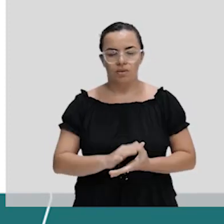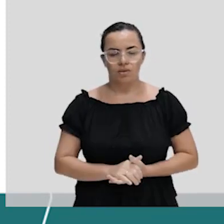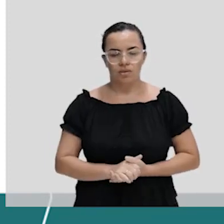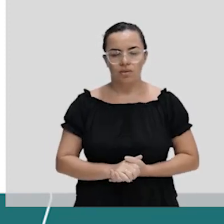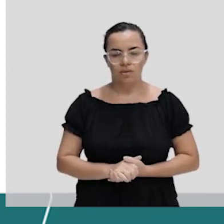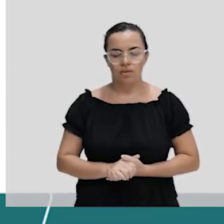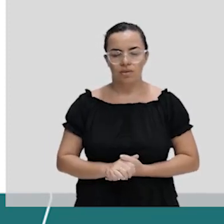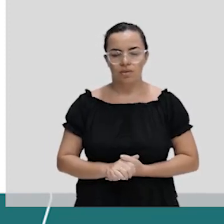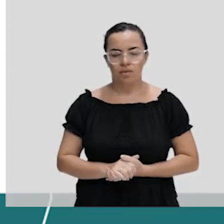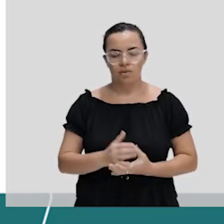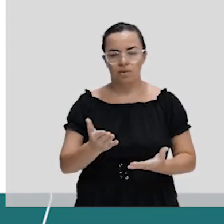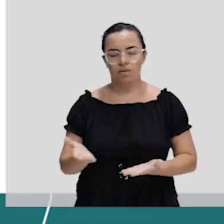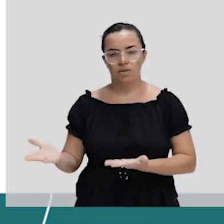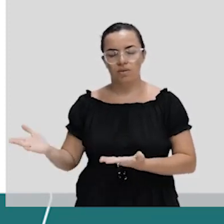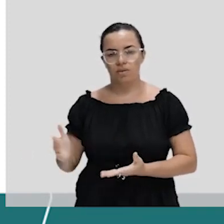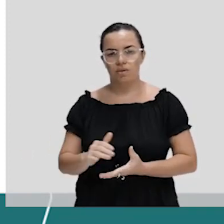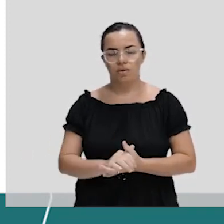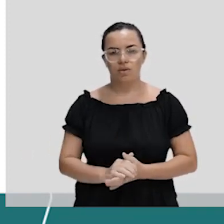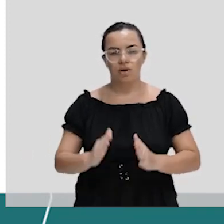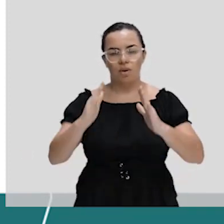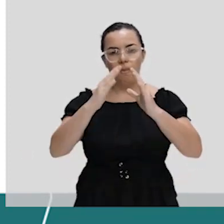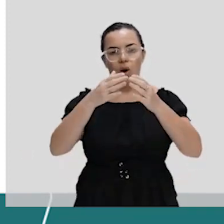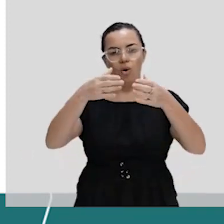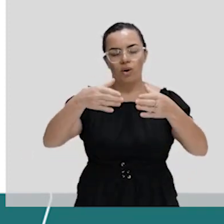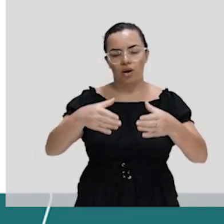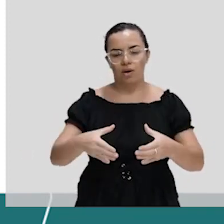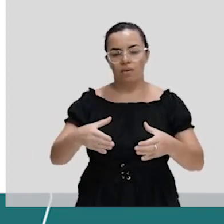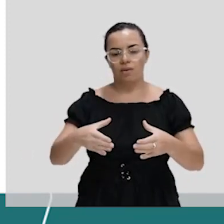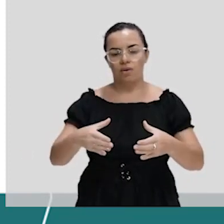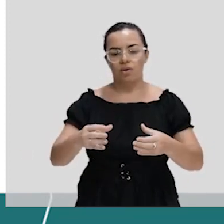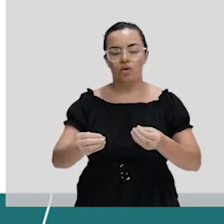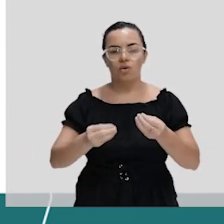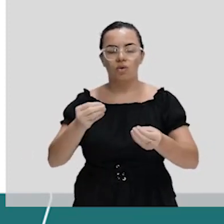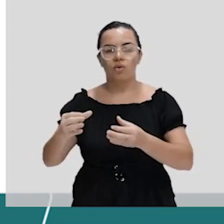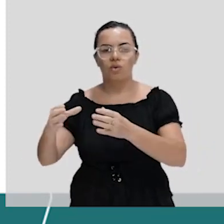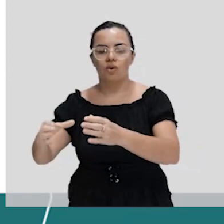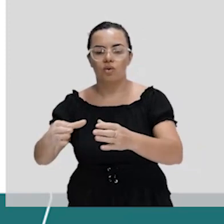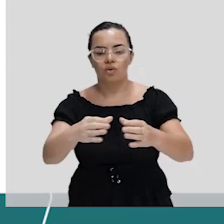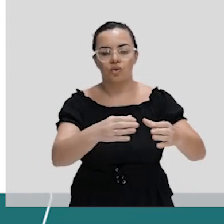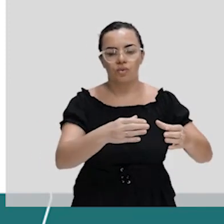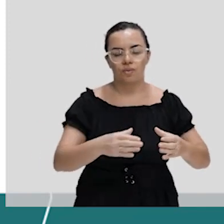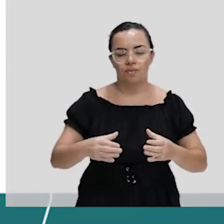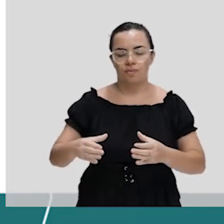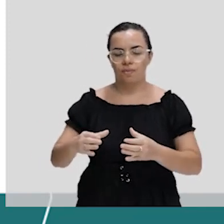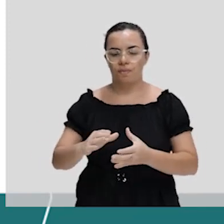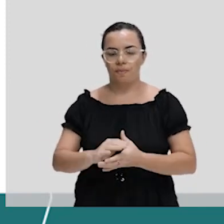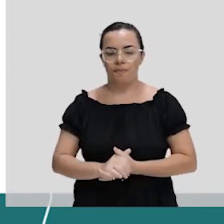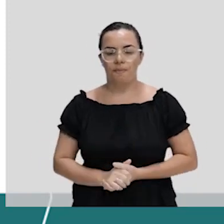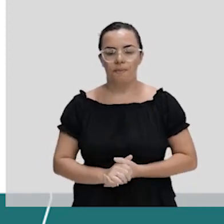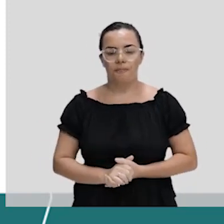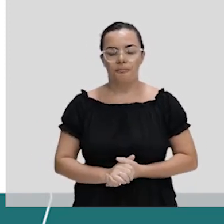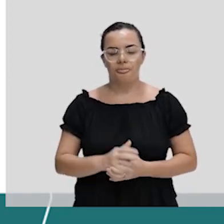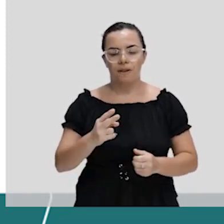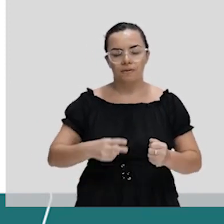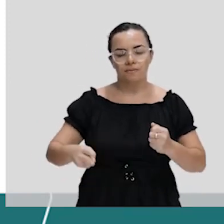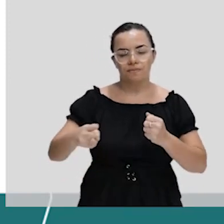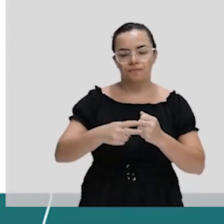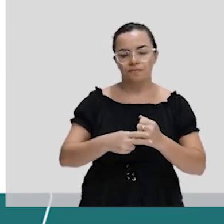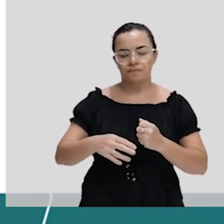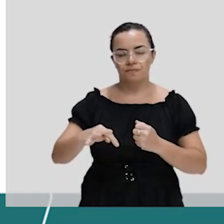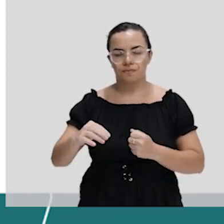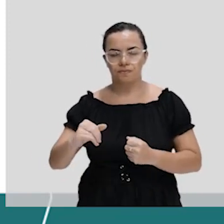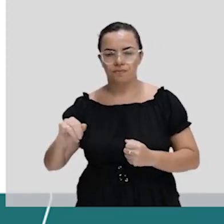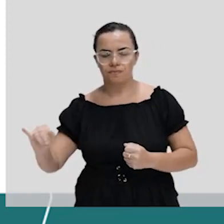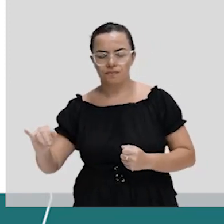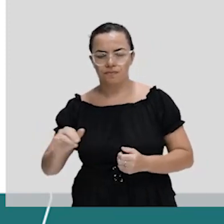de assistir com o sentido de morar, no sentido de residir, e aí, no caso, ele é indireto, transitivo indireto. Ó. Ele assiste, quer dizer,